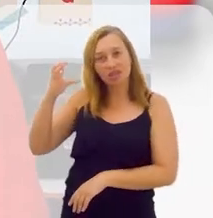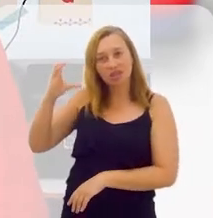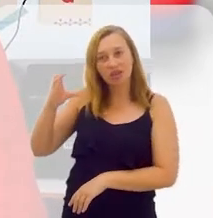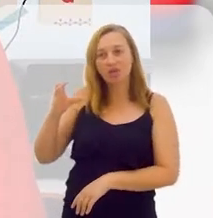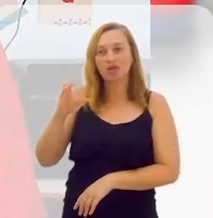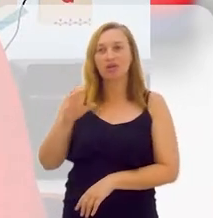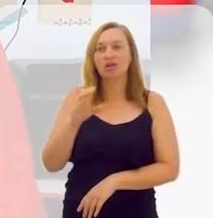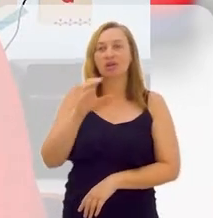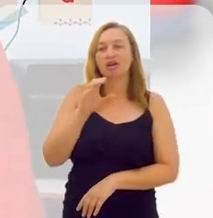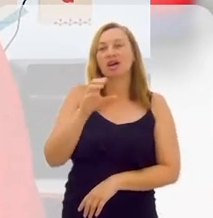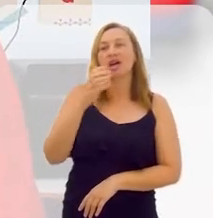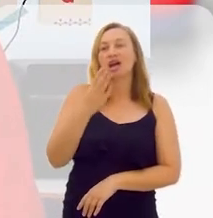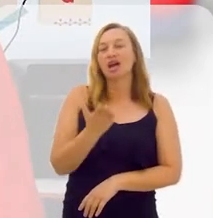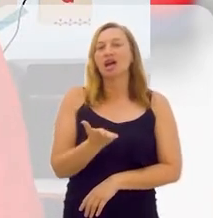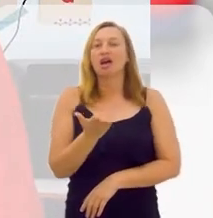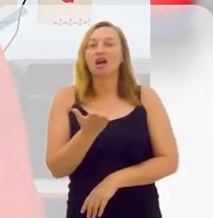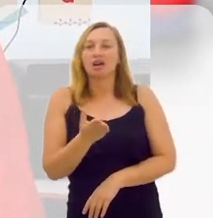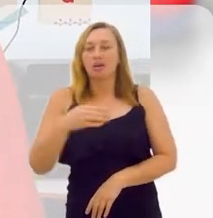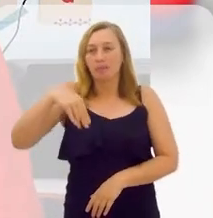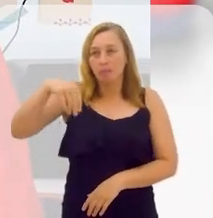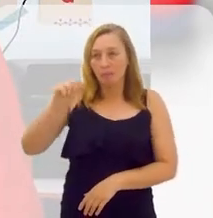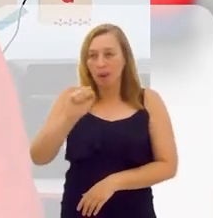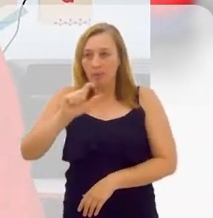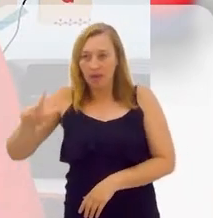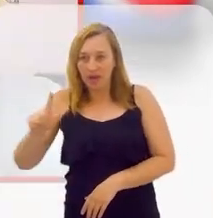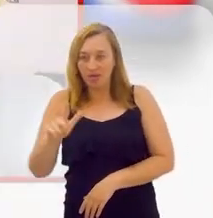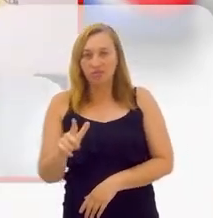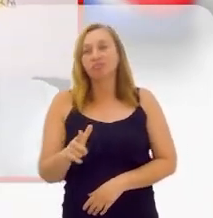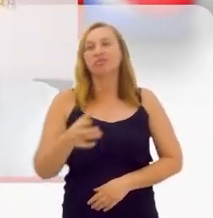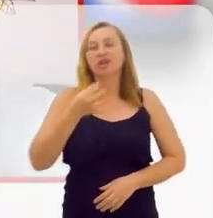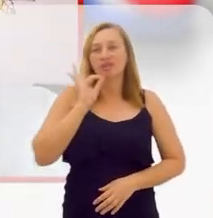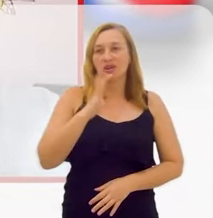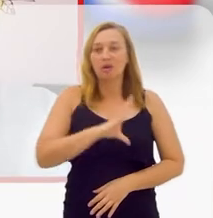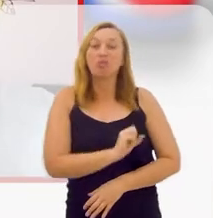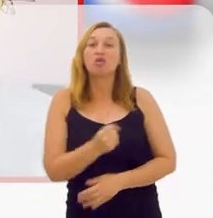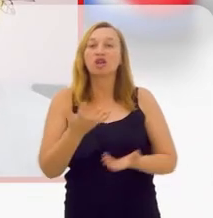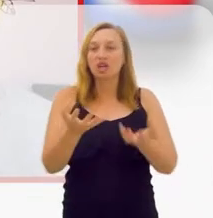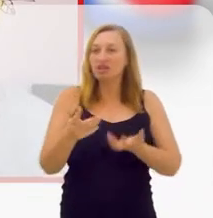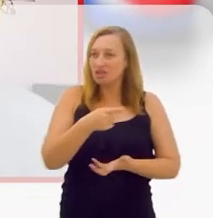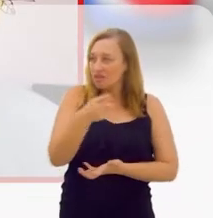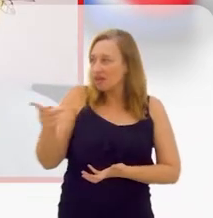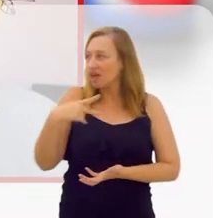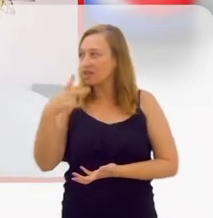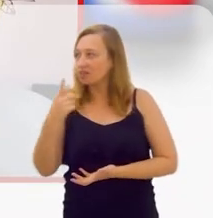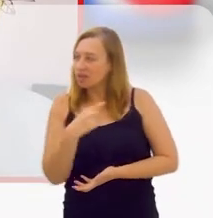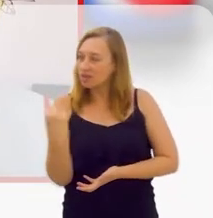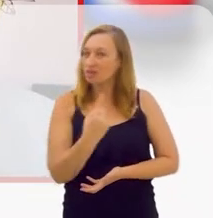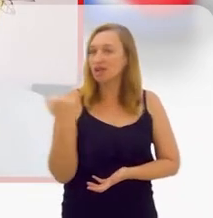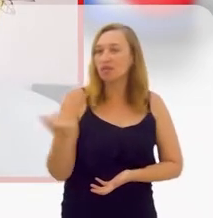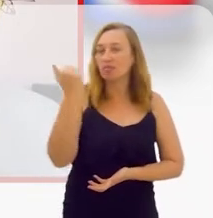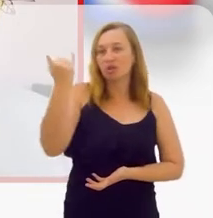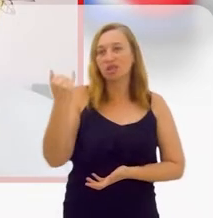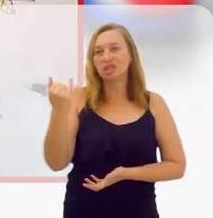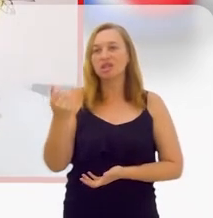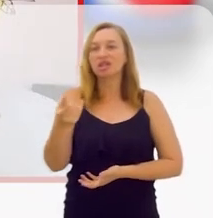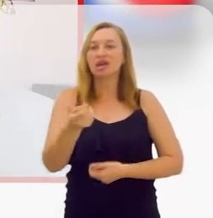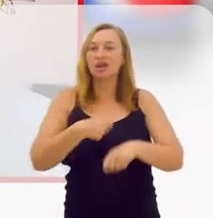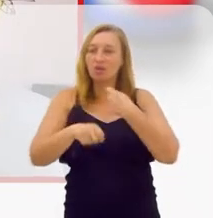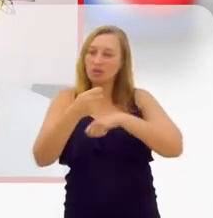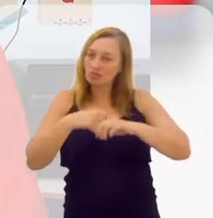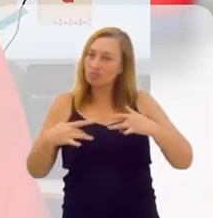Mabel Cunha, proprietária do Café com Amor do Seri, em Maricá. Eu queria que você falasse para a gente a importância da economia